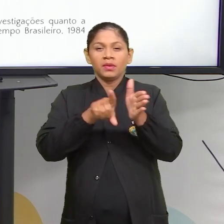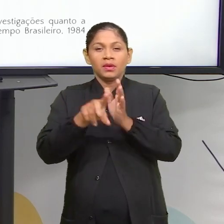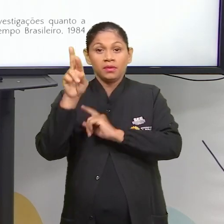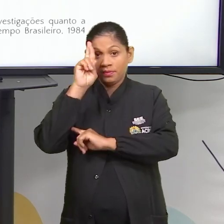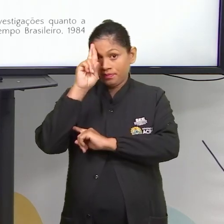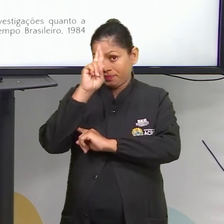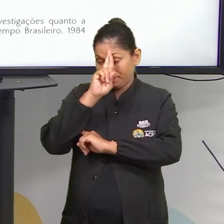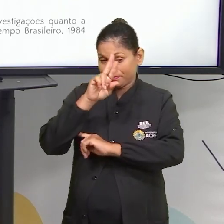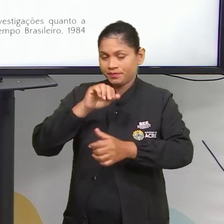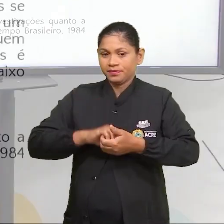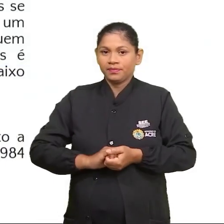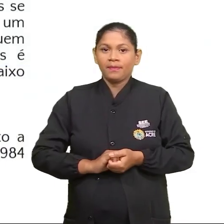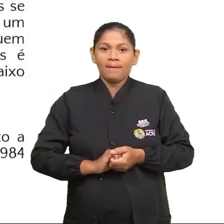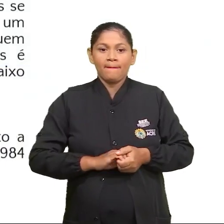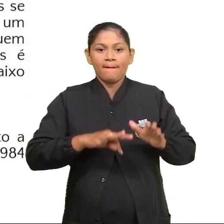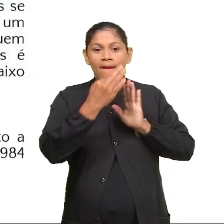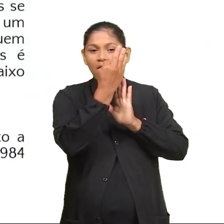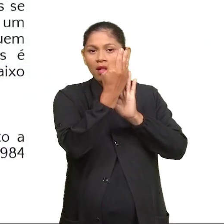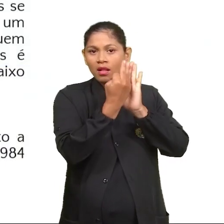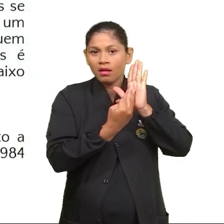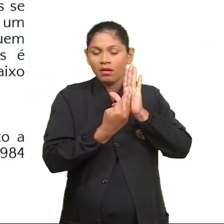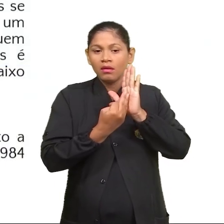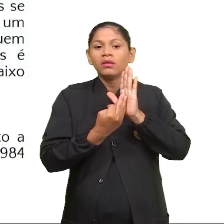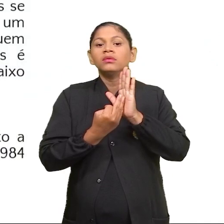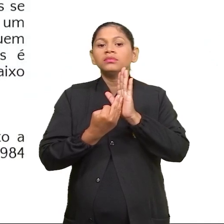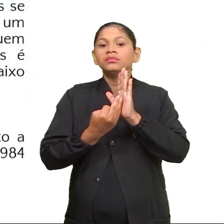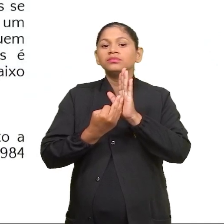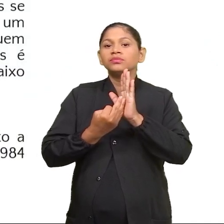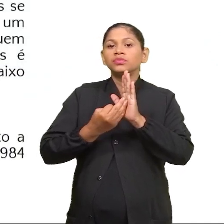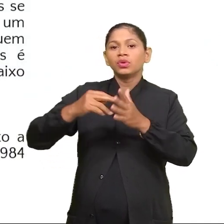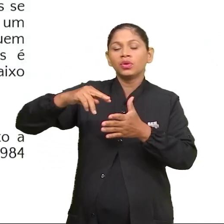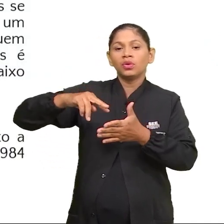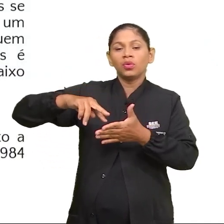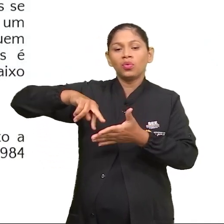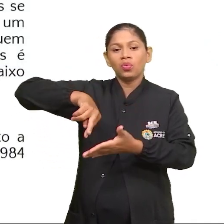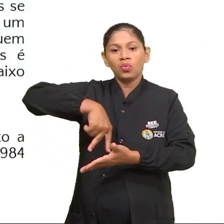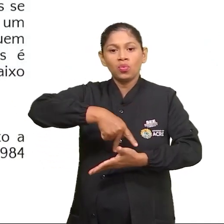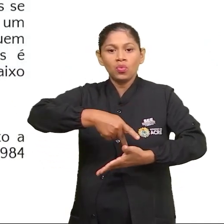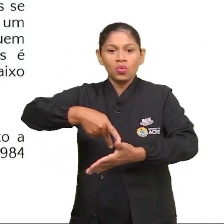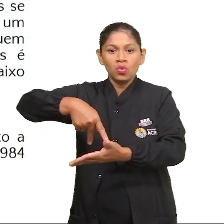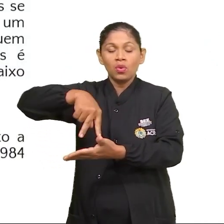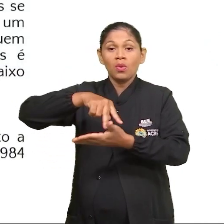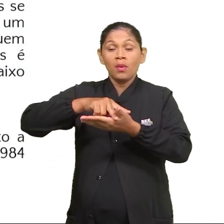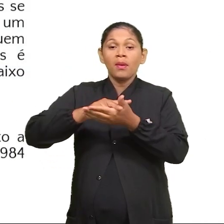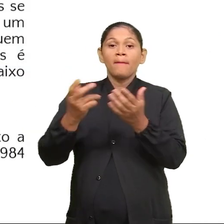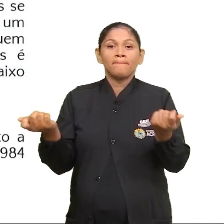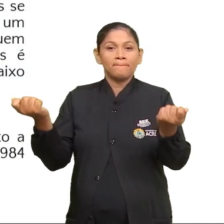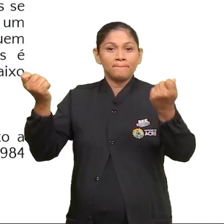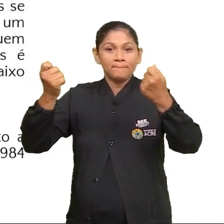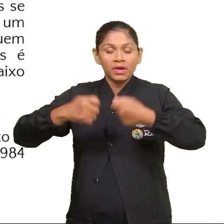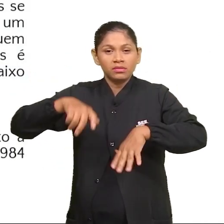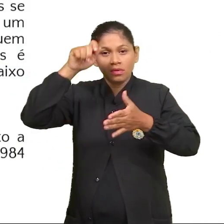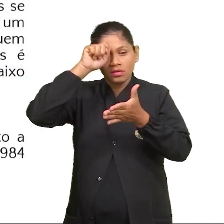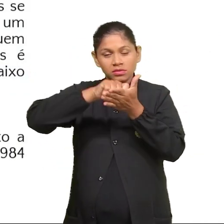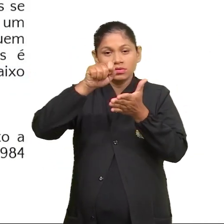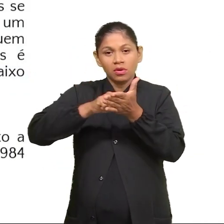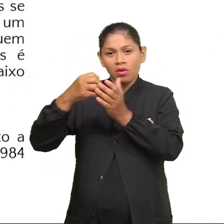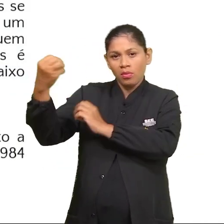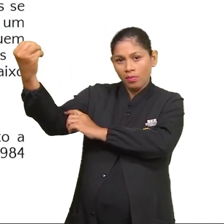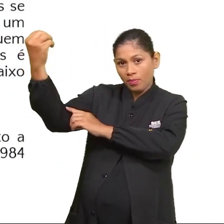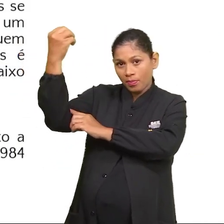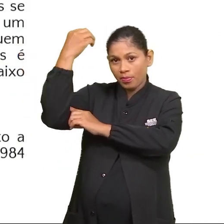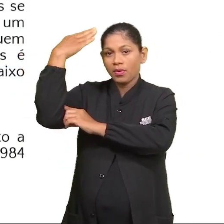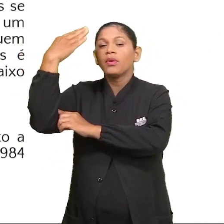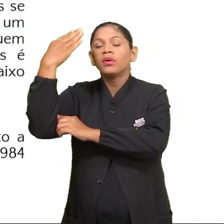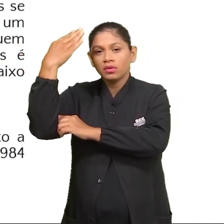História. Vamos ao texto. Os salões permitiam aos escritores da época do Iluminismo adentrar